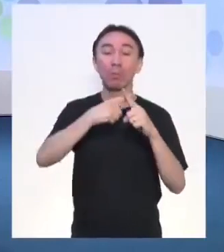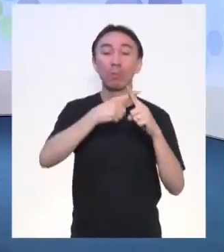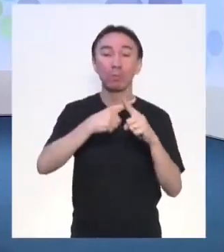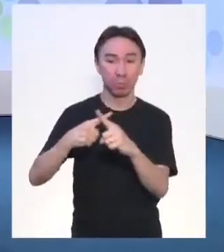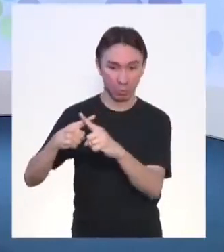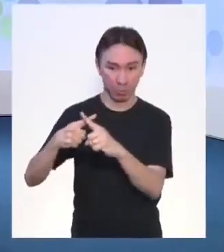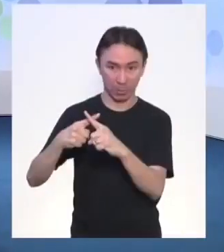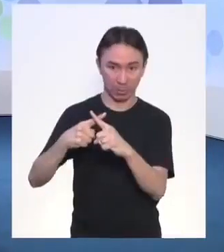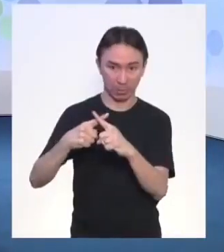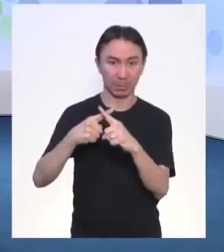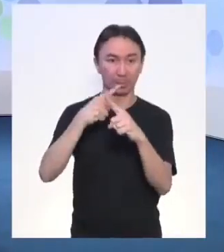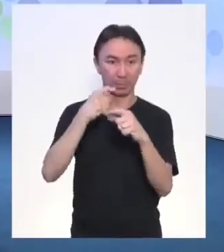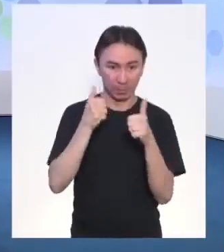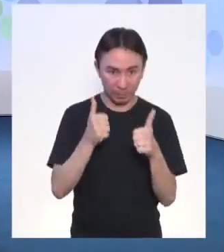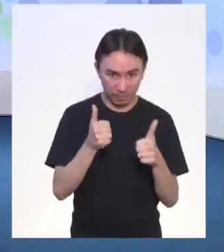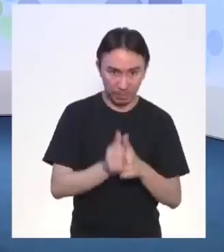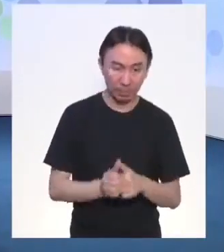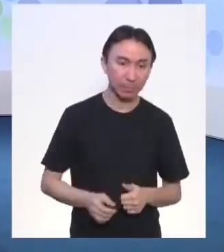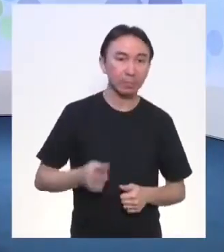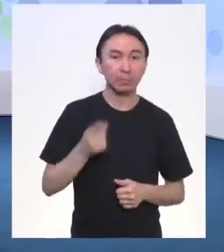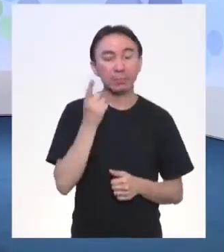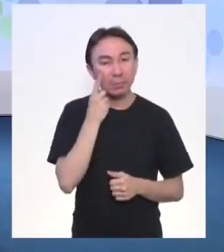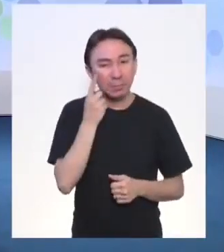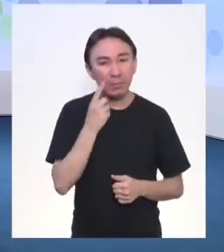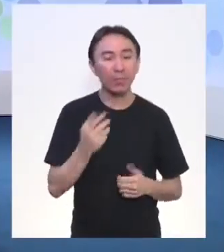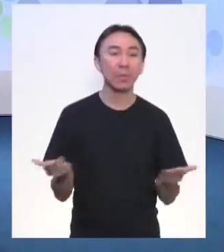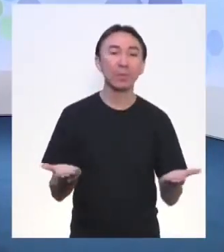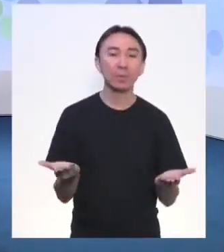comentar o que acontece.